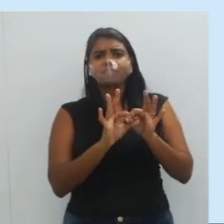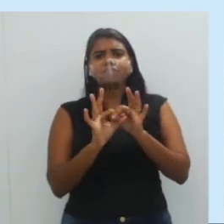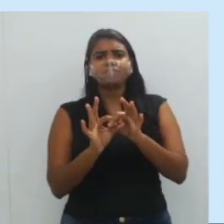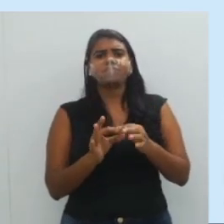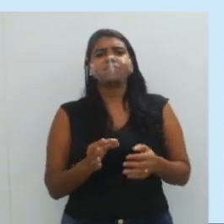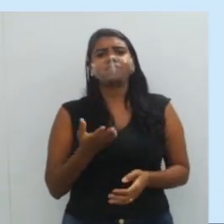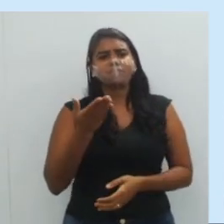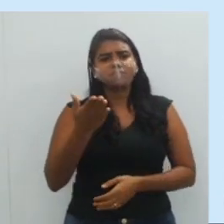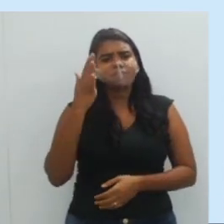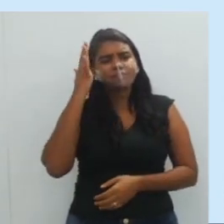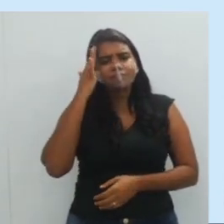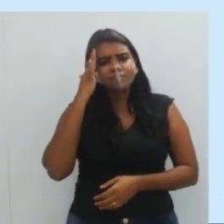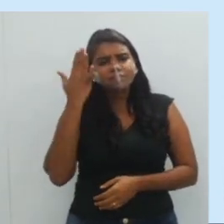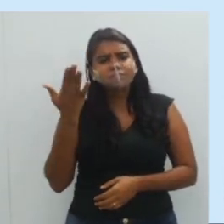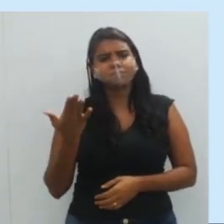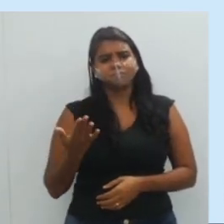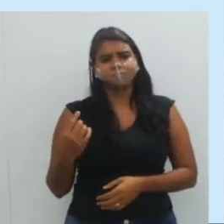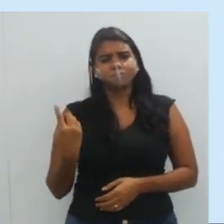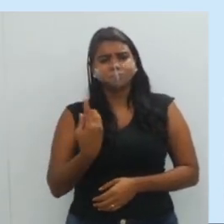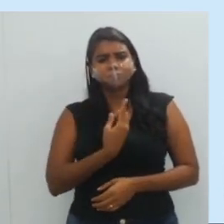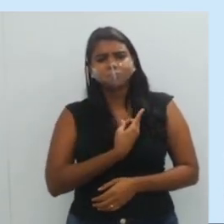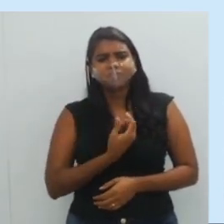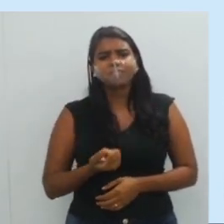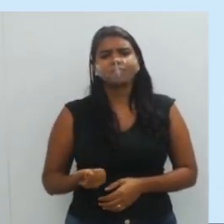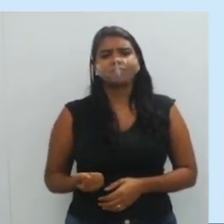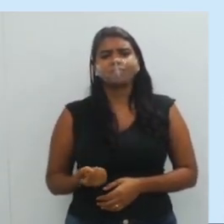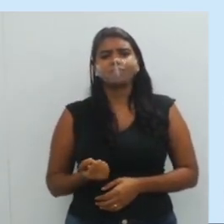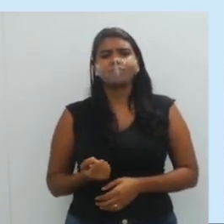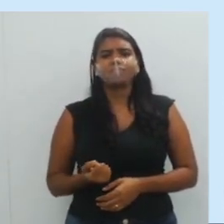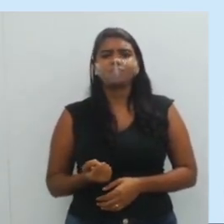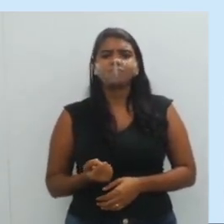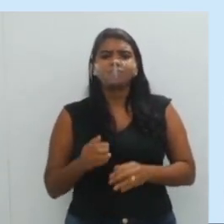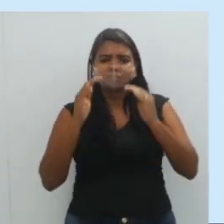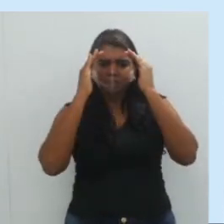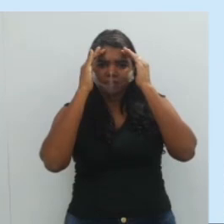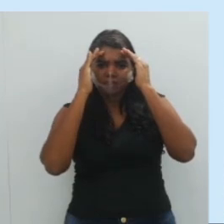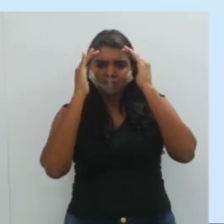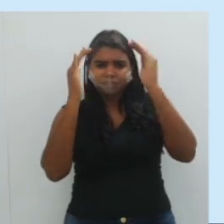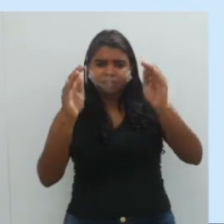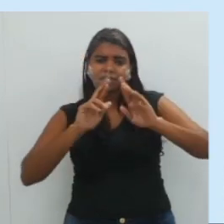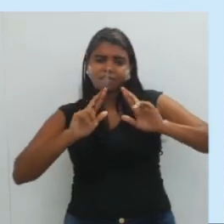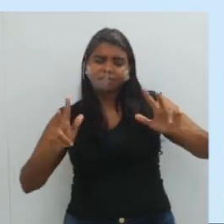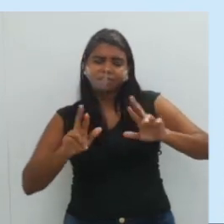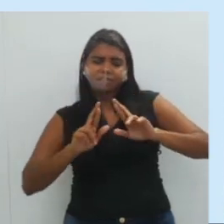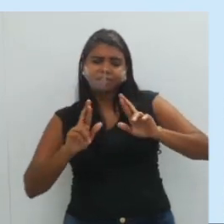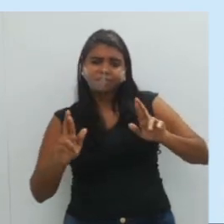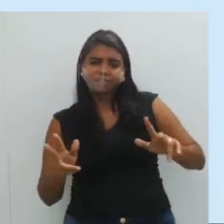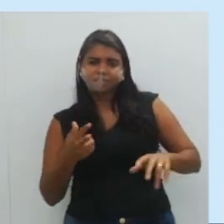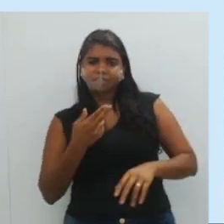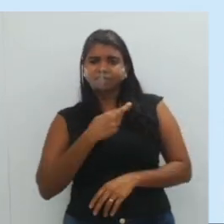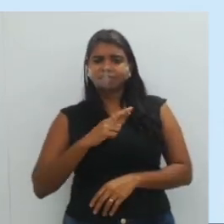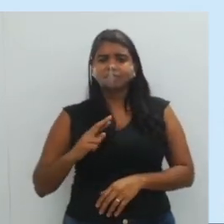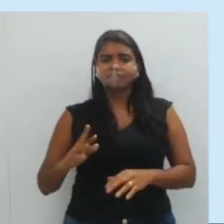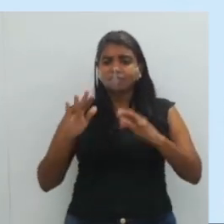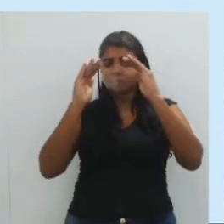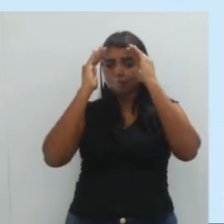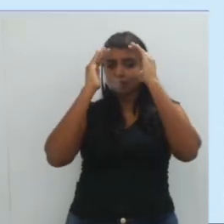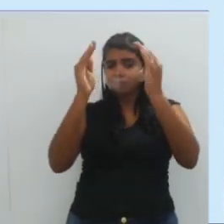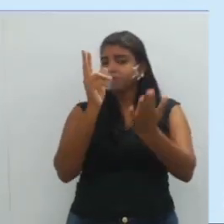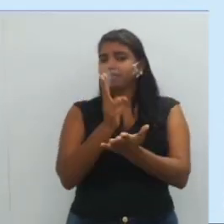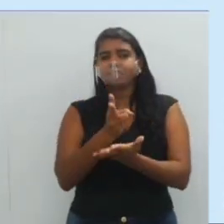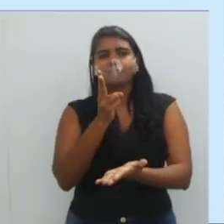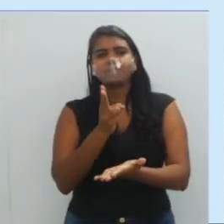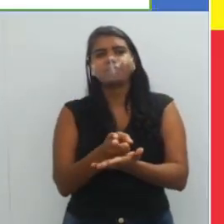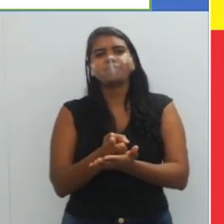fica essa questão, esse intuito para nós, o respeito, a pluralidade, a diversidade,